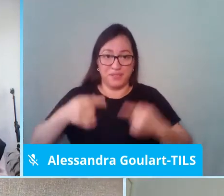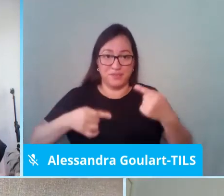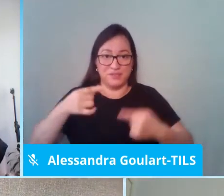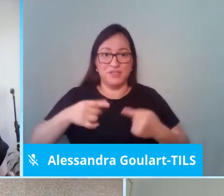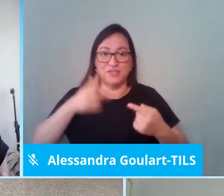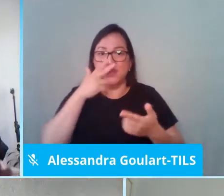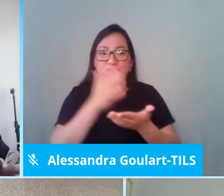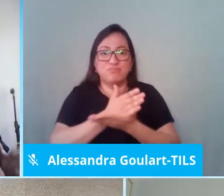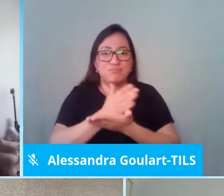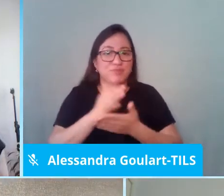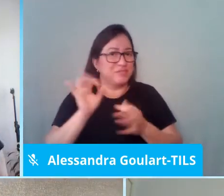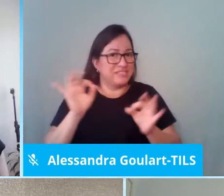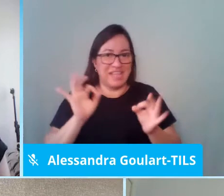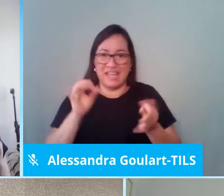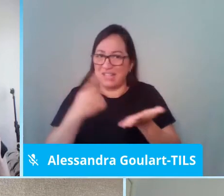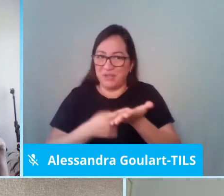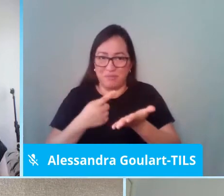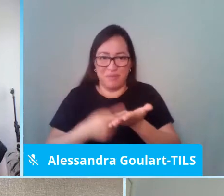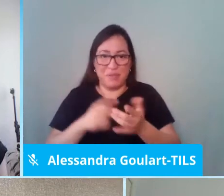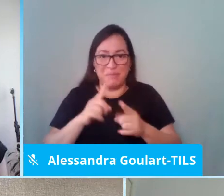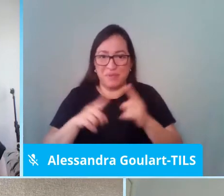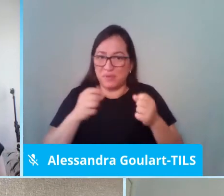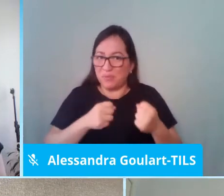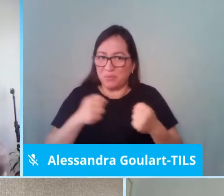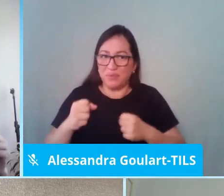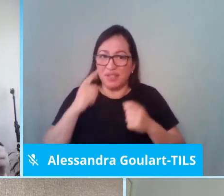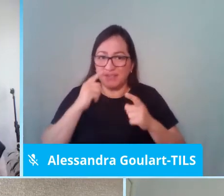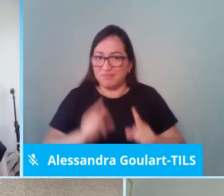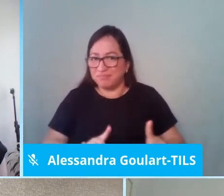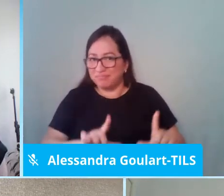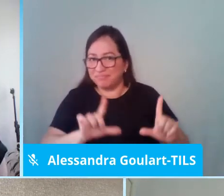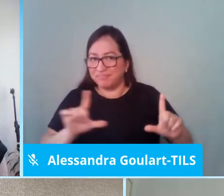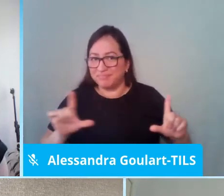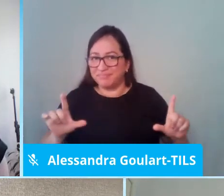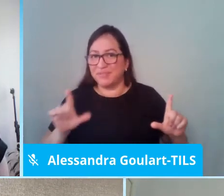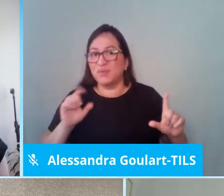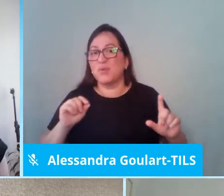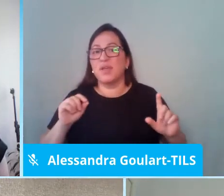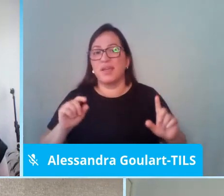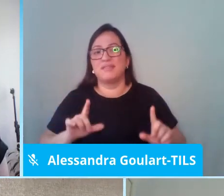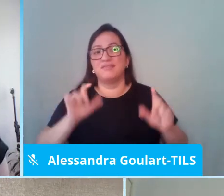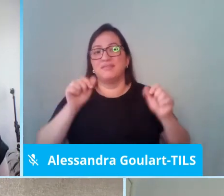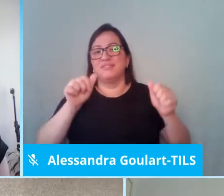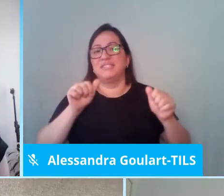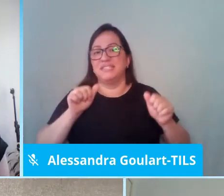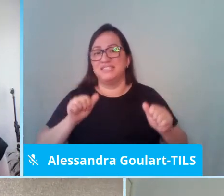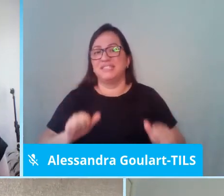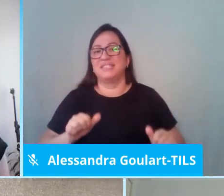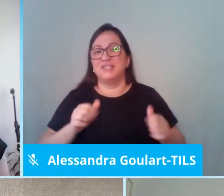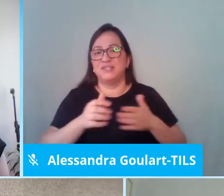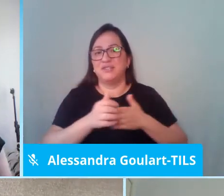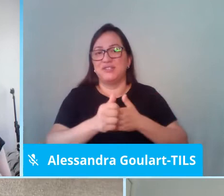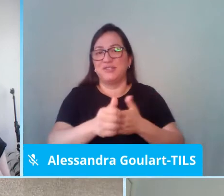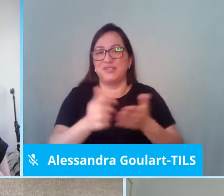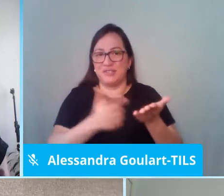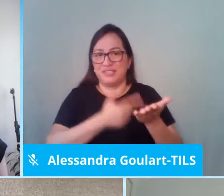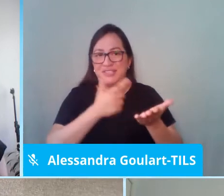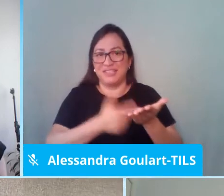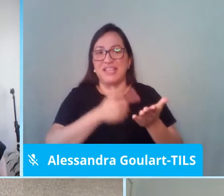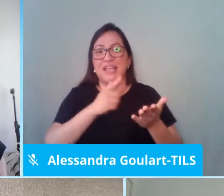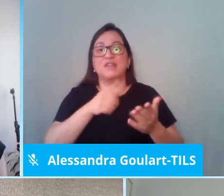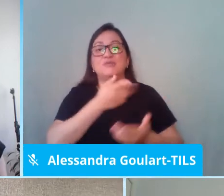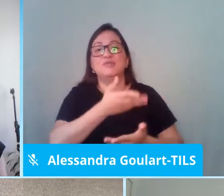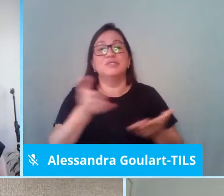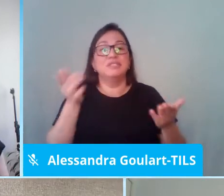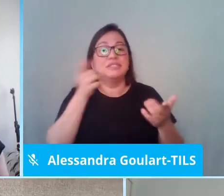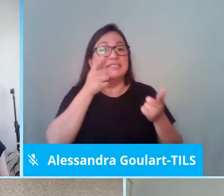não estava combinado, mas se tu puder, Mário, jogar na tela de novo a capa do guia. Então, é uma palhinha para que